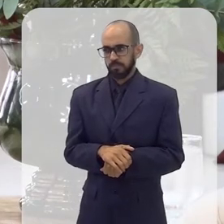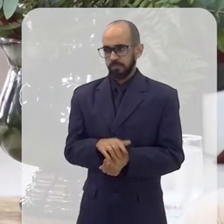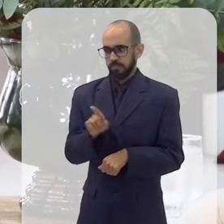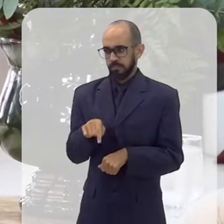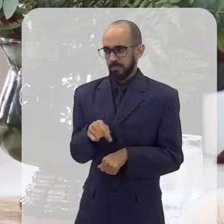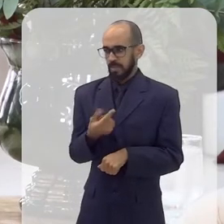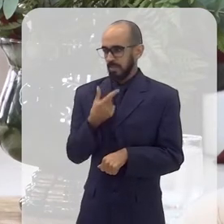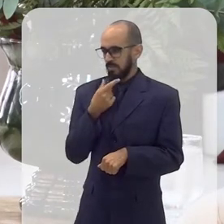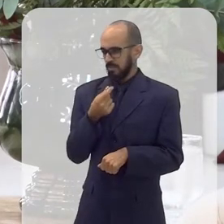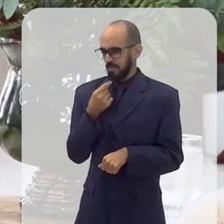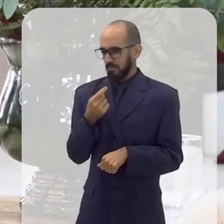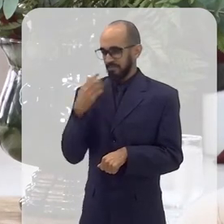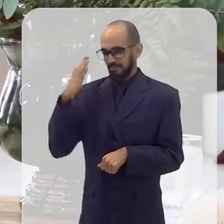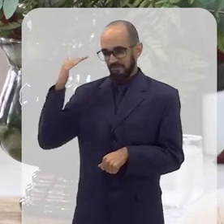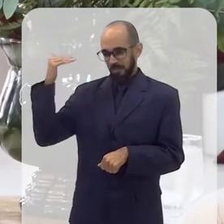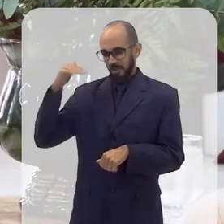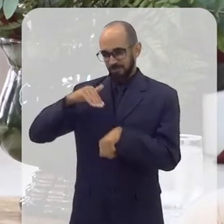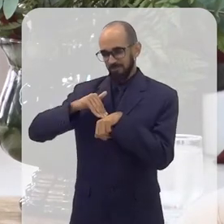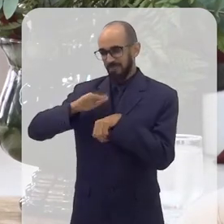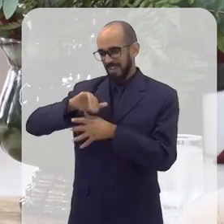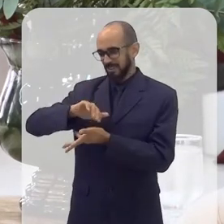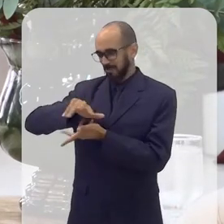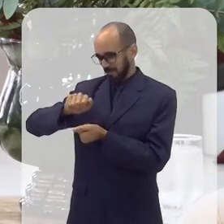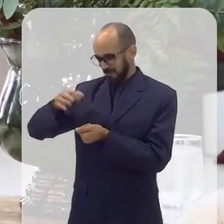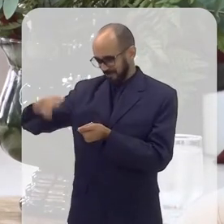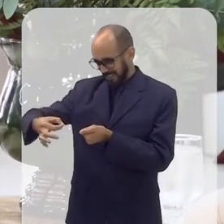podemos dizer que é o homem mais famoso do mundo,